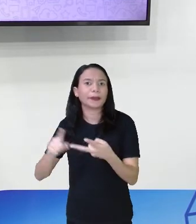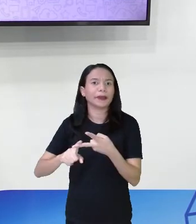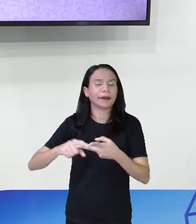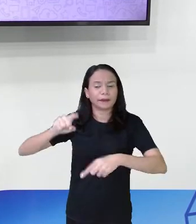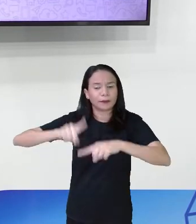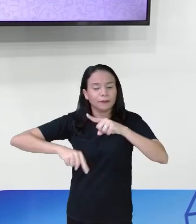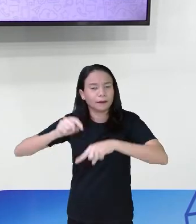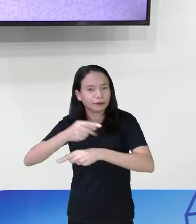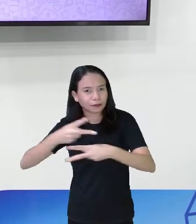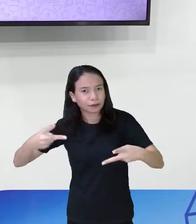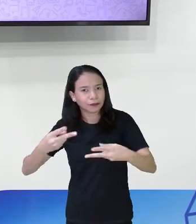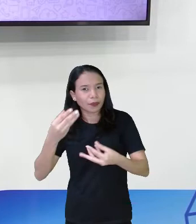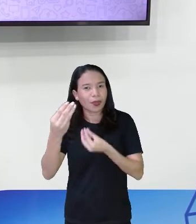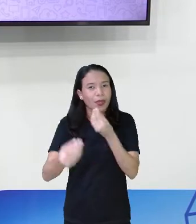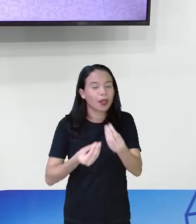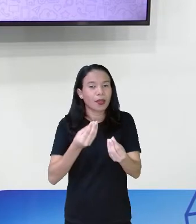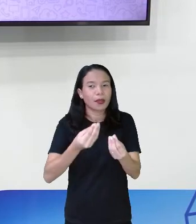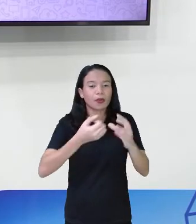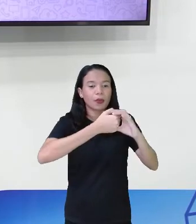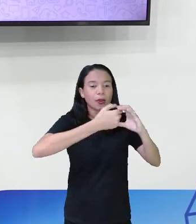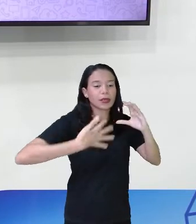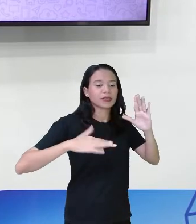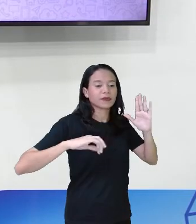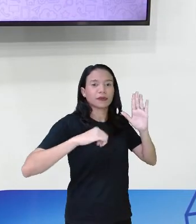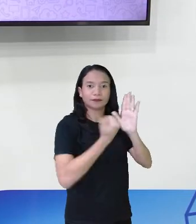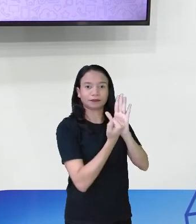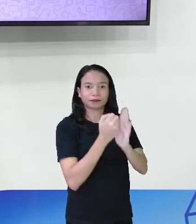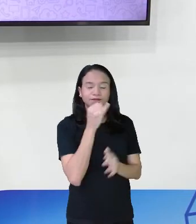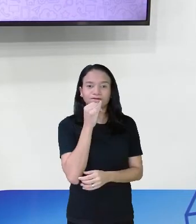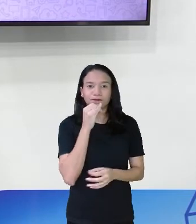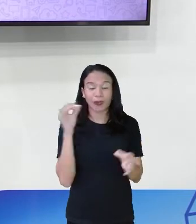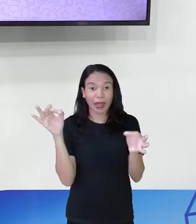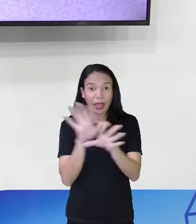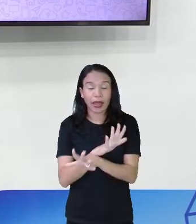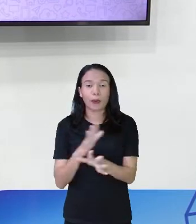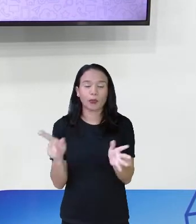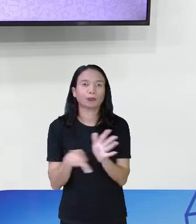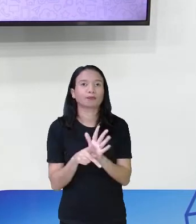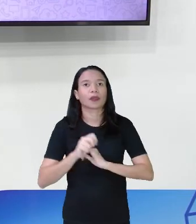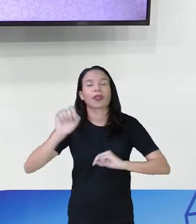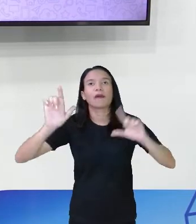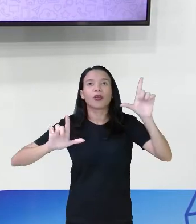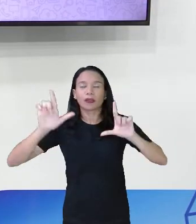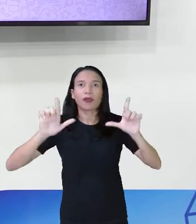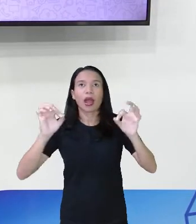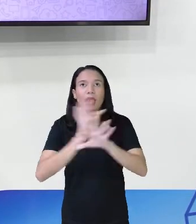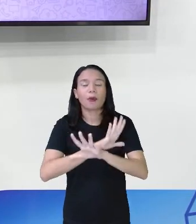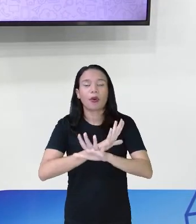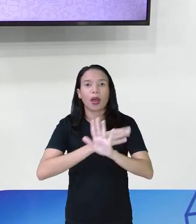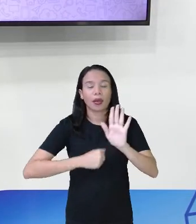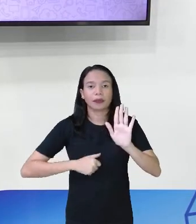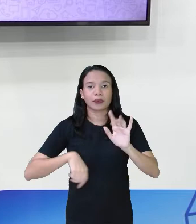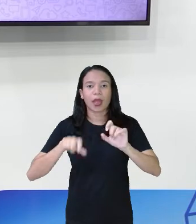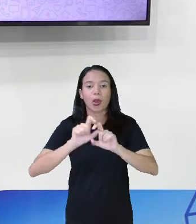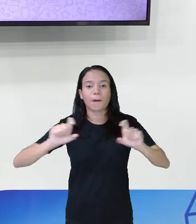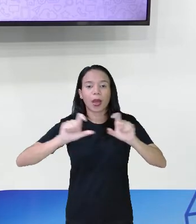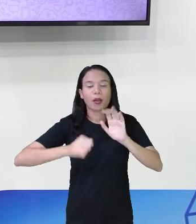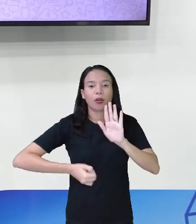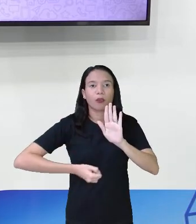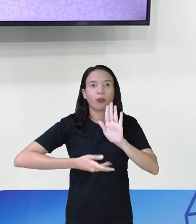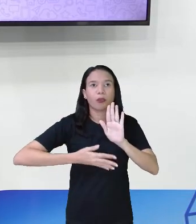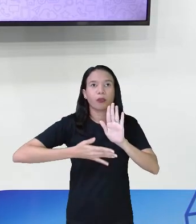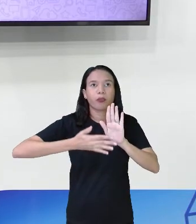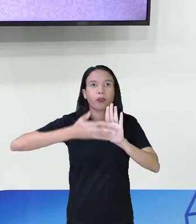certo? Está dando ali, até quando acaba um programa que sobe os créditos, tem uma ficha técnica, não é isso? Antigamente, vocês que são